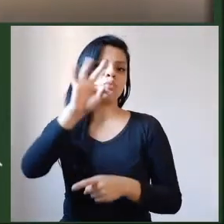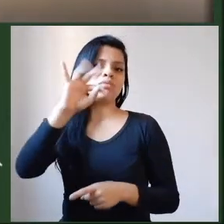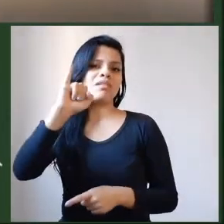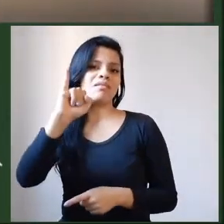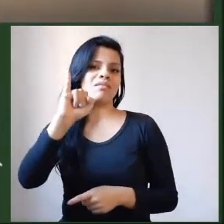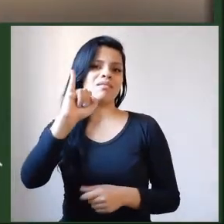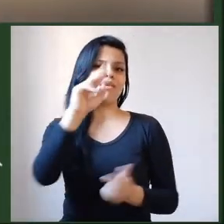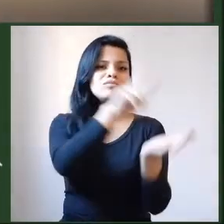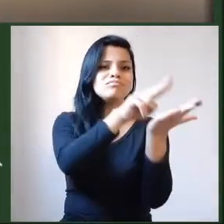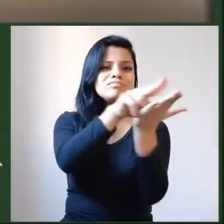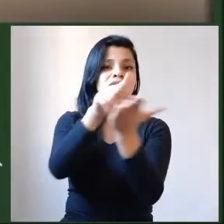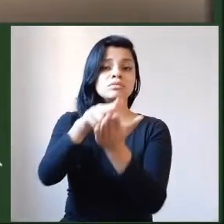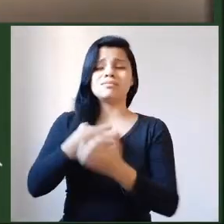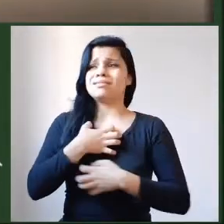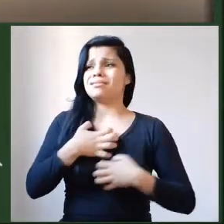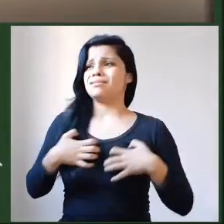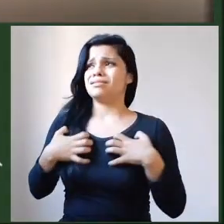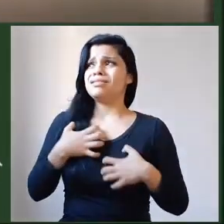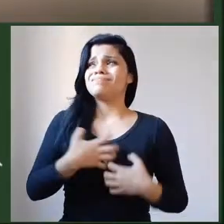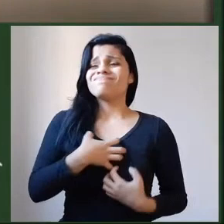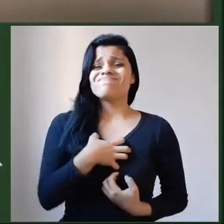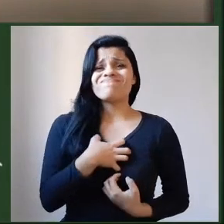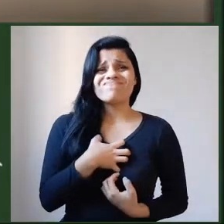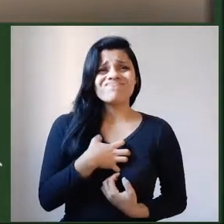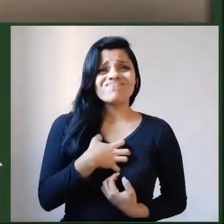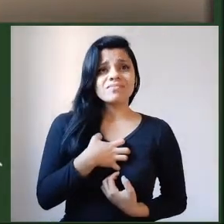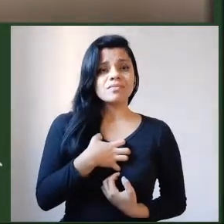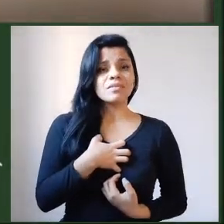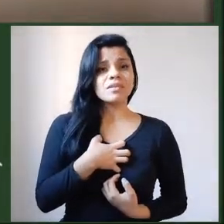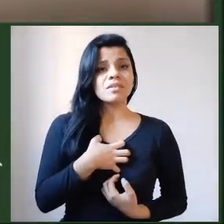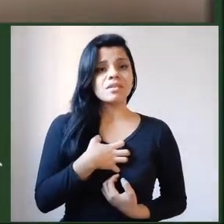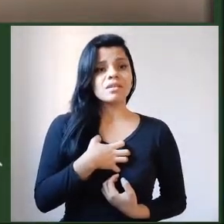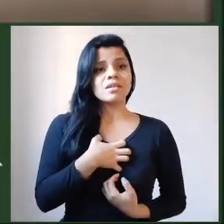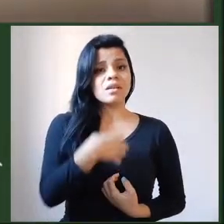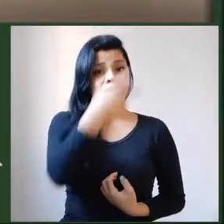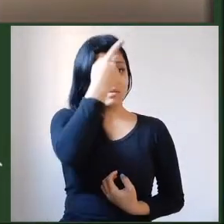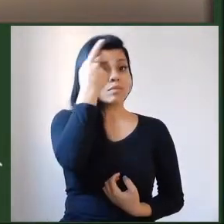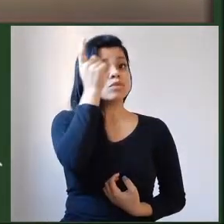né? Então, palpitação, sudorese,